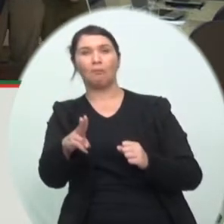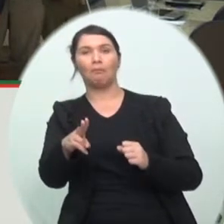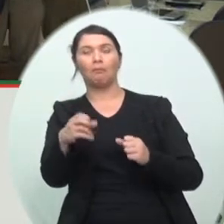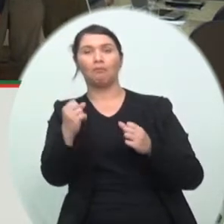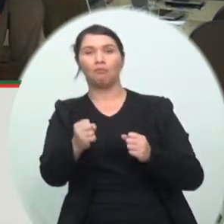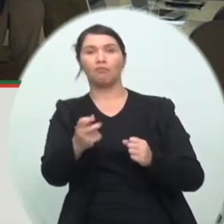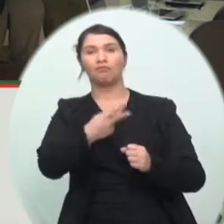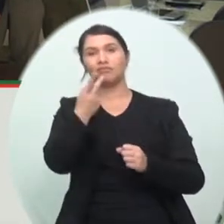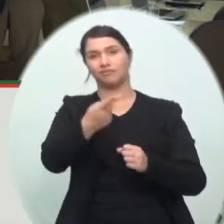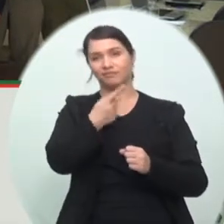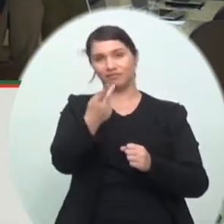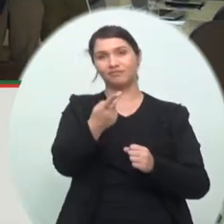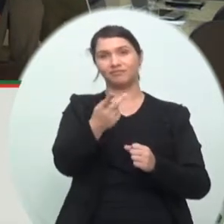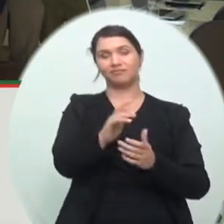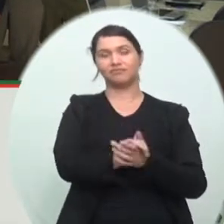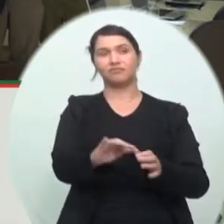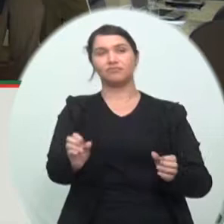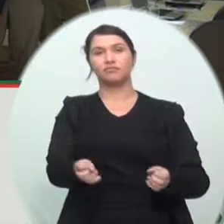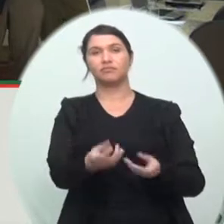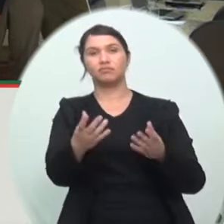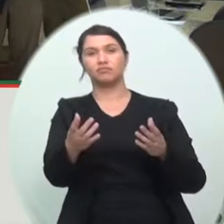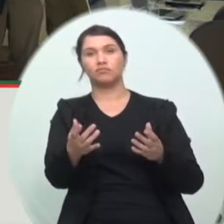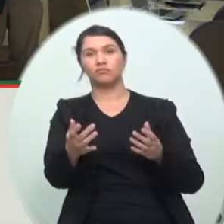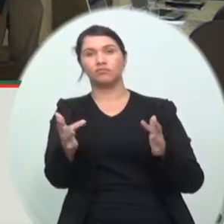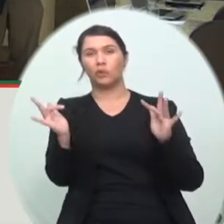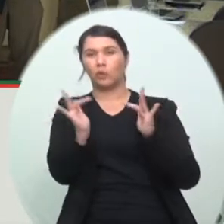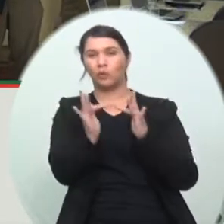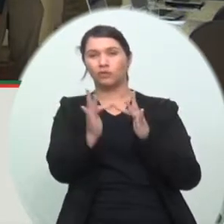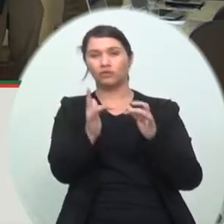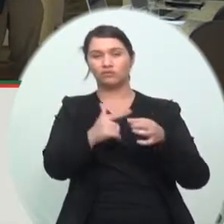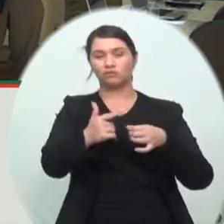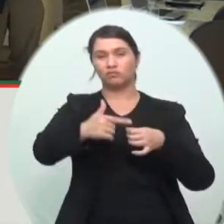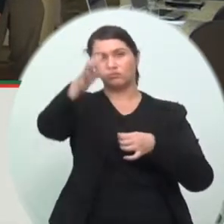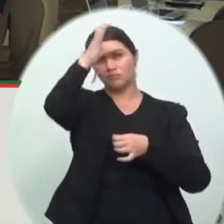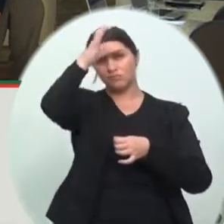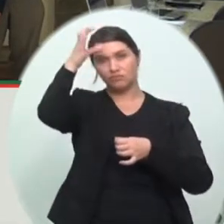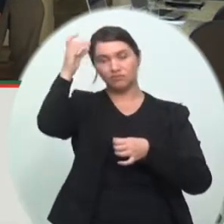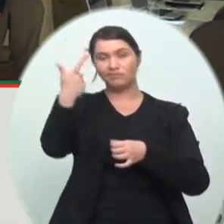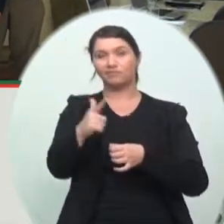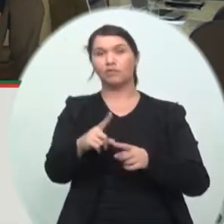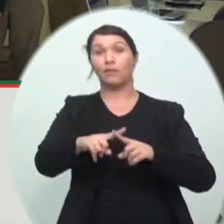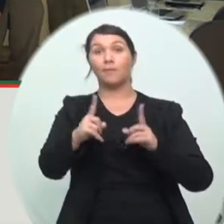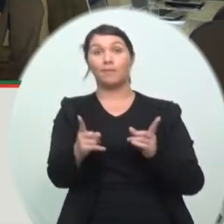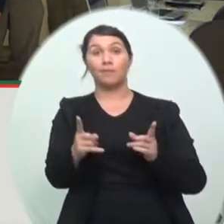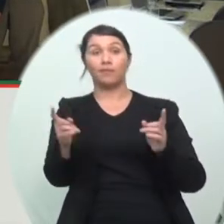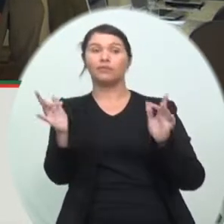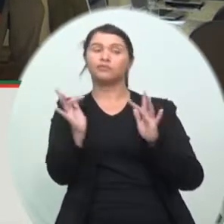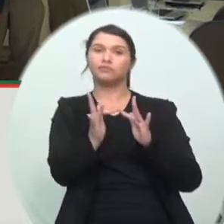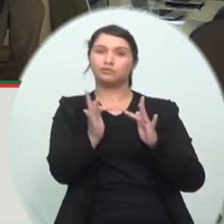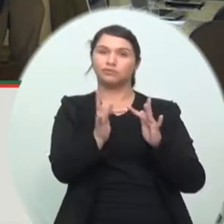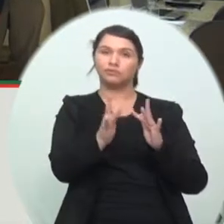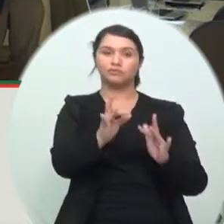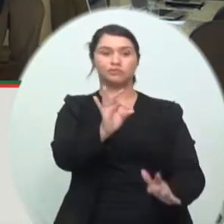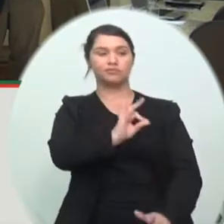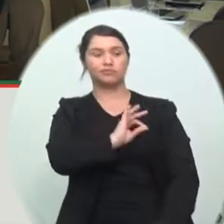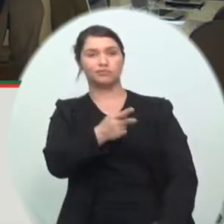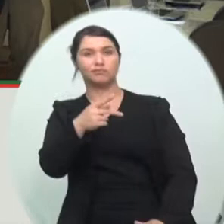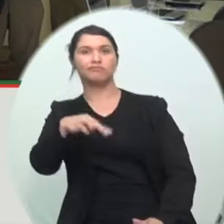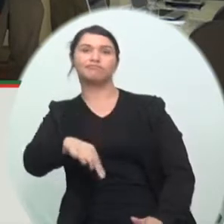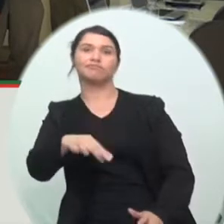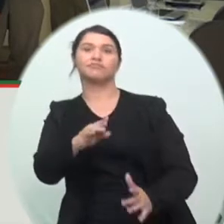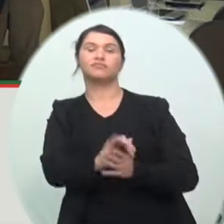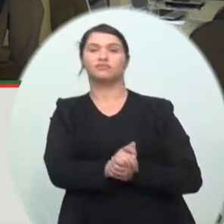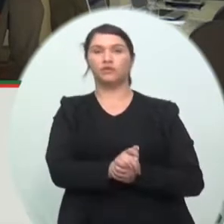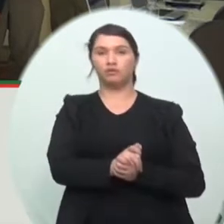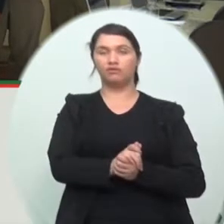muito vínculo com uma cidade, mas eu precisava ter vínculo com a PM. E a PM era a PM de Criciúma.